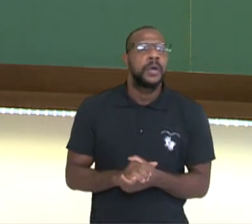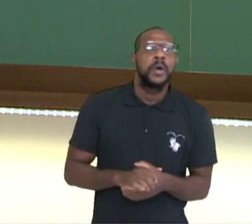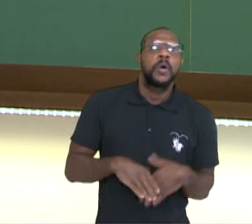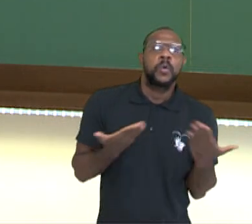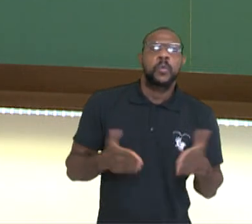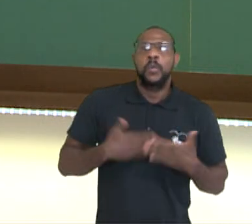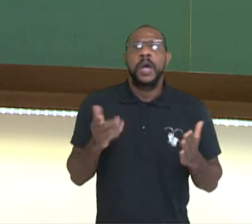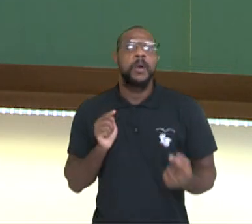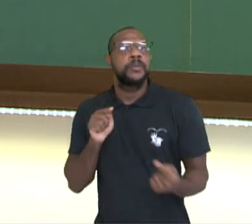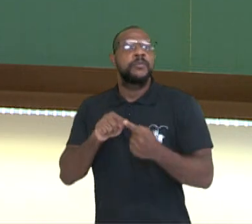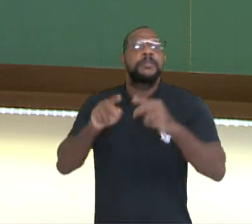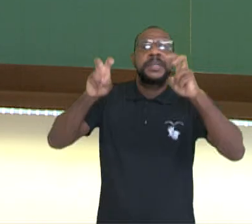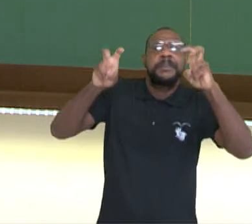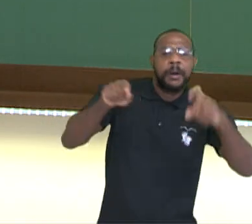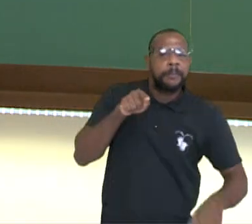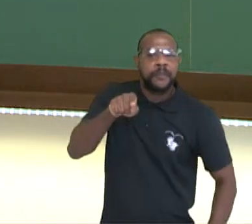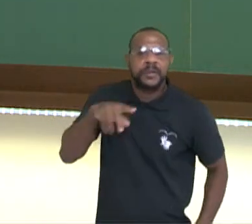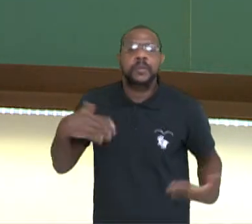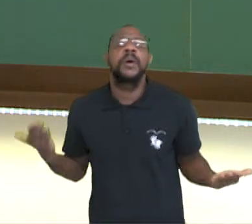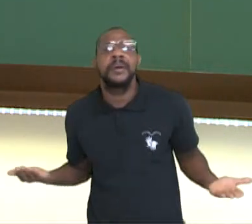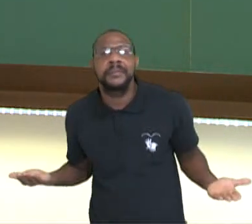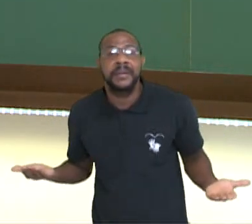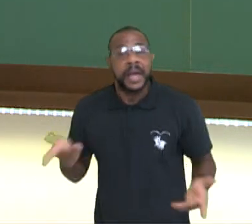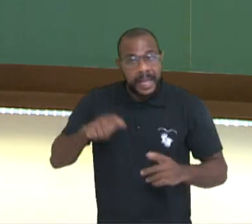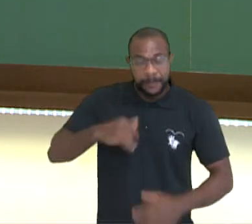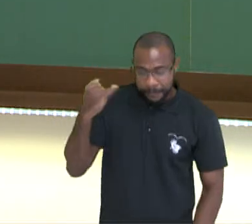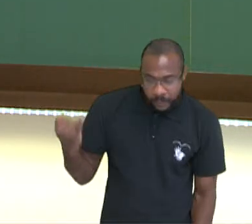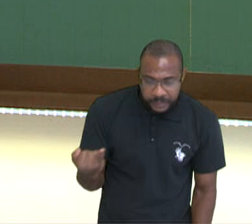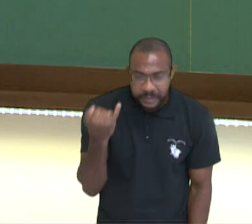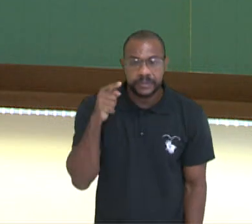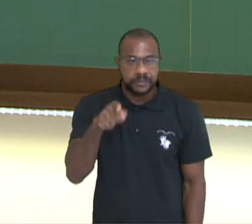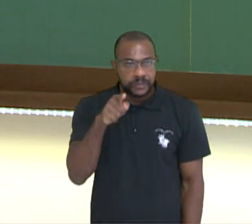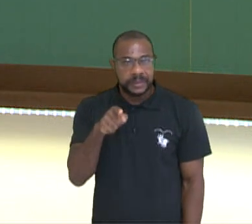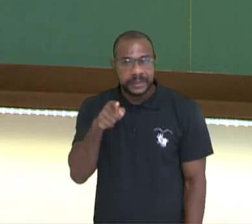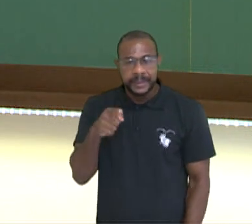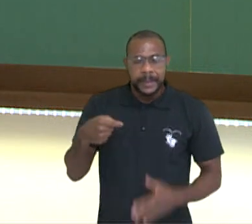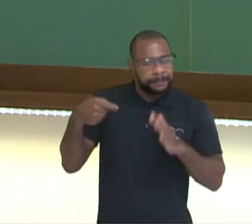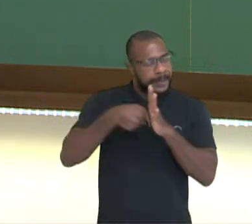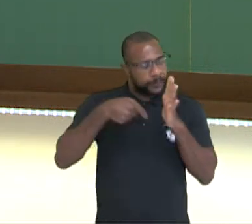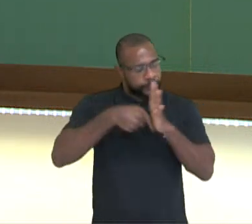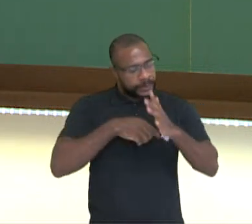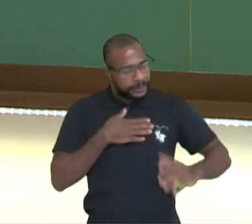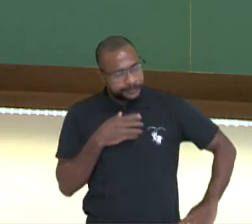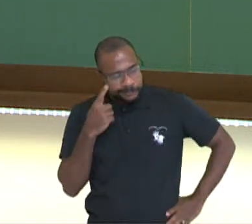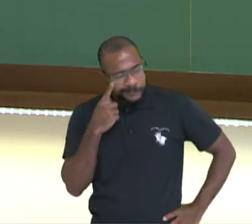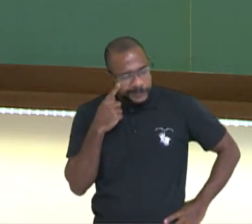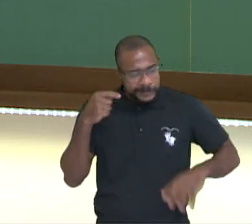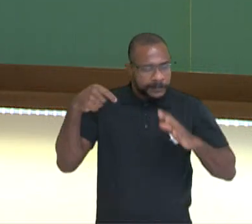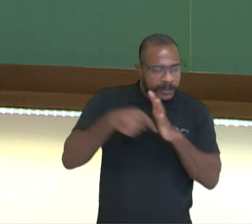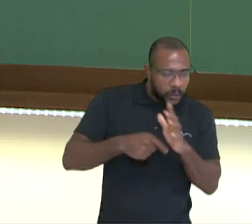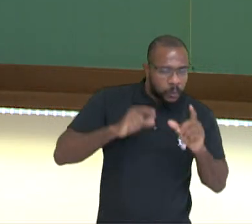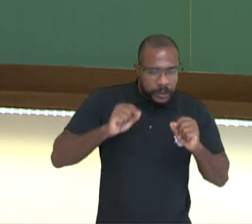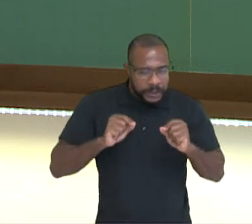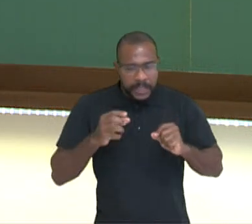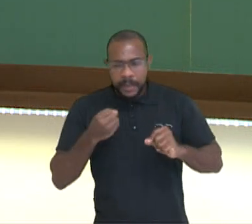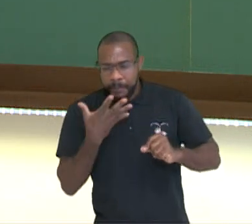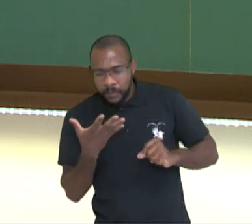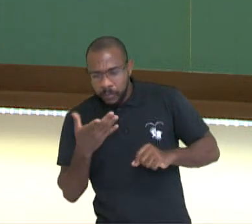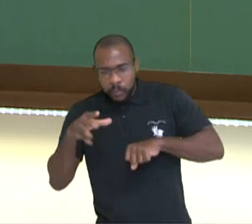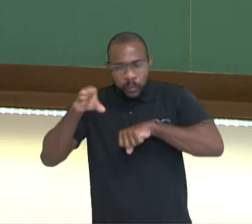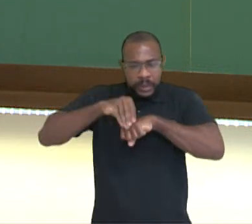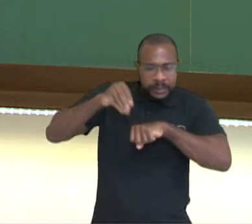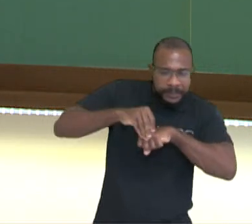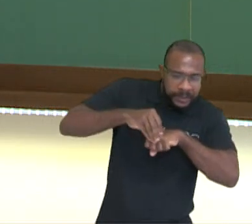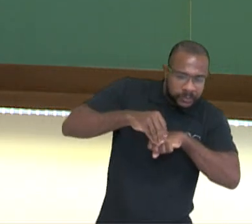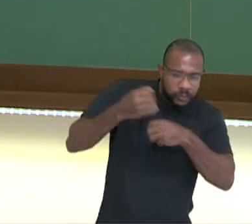principal para você? Por isso, é importantíssimo você se questionar. Todas essas perguntas são voltadas para que a gente